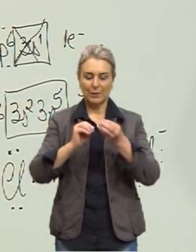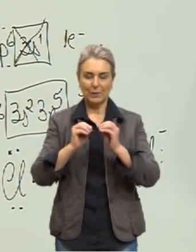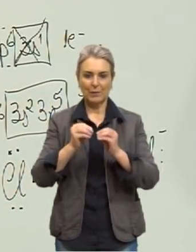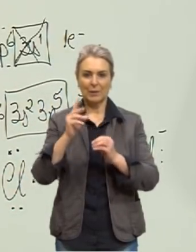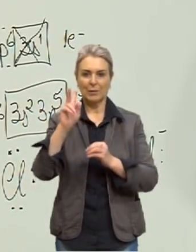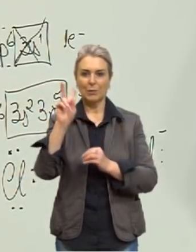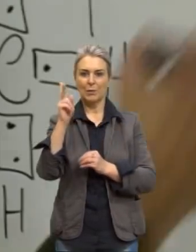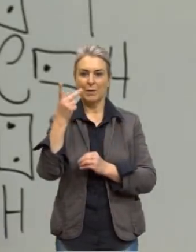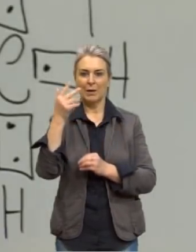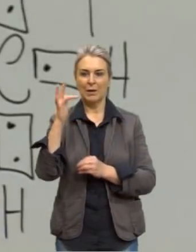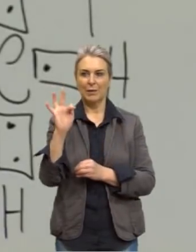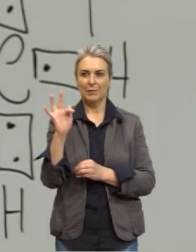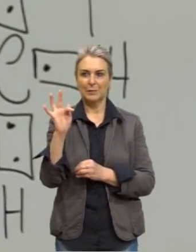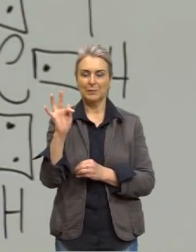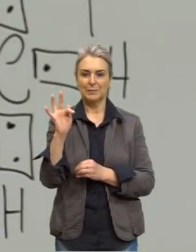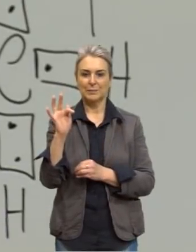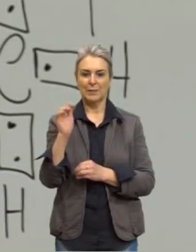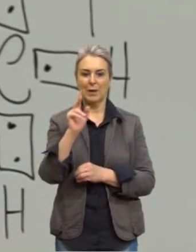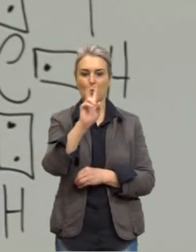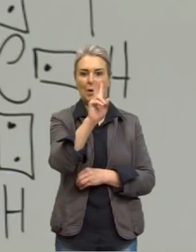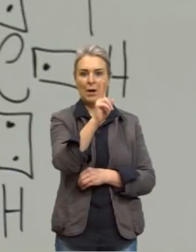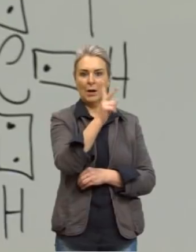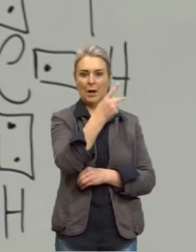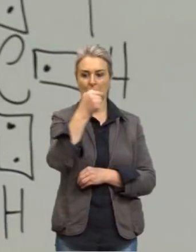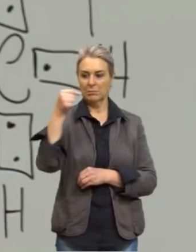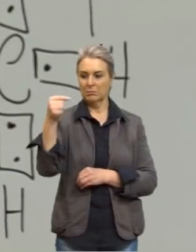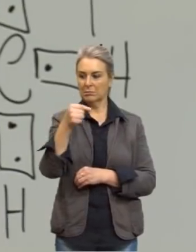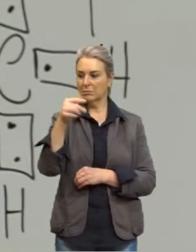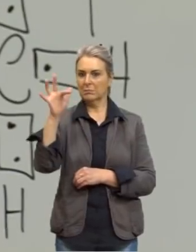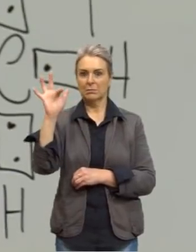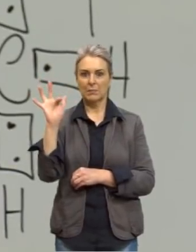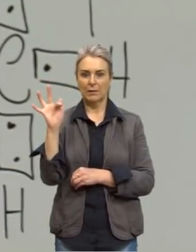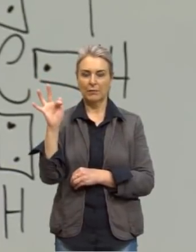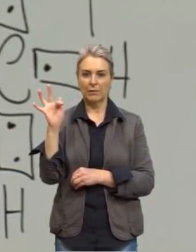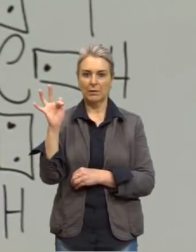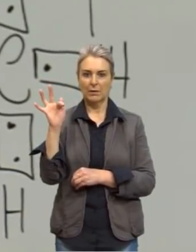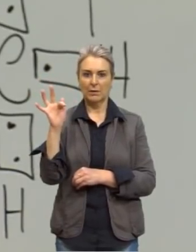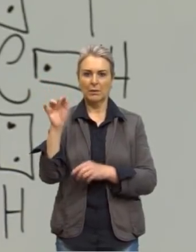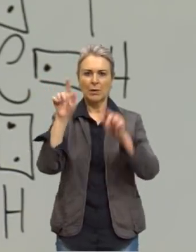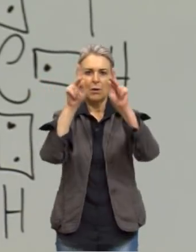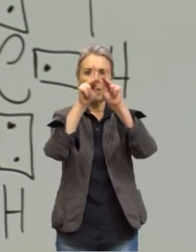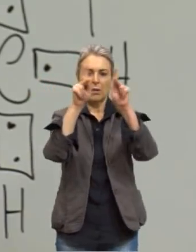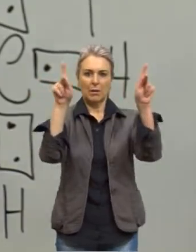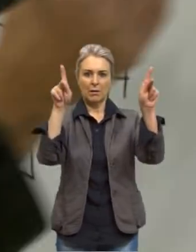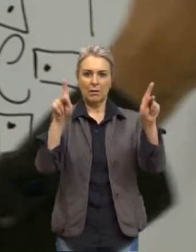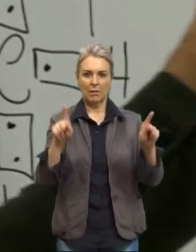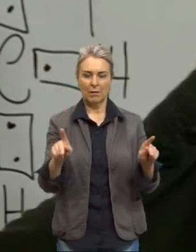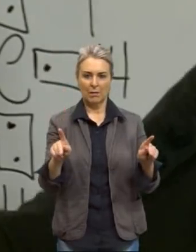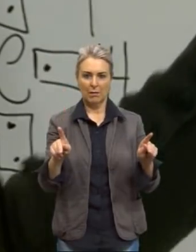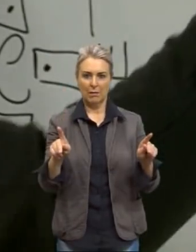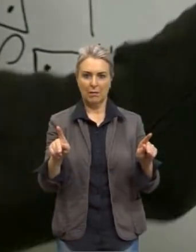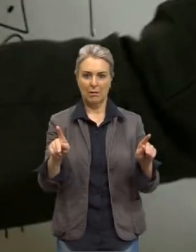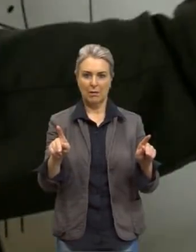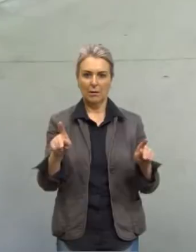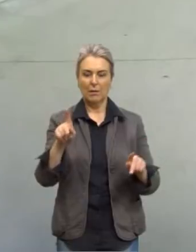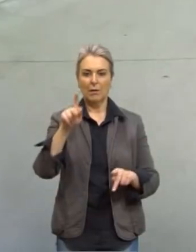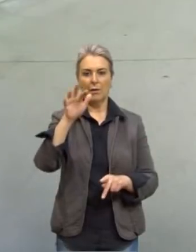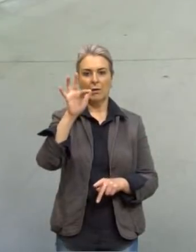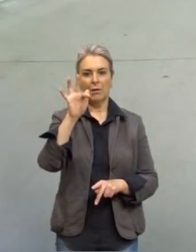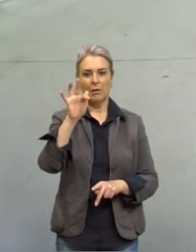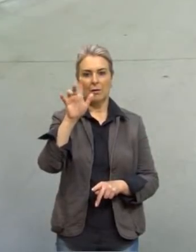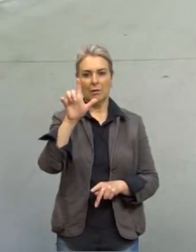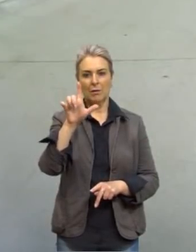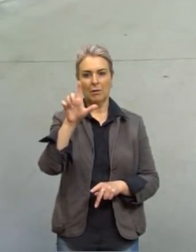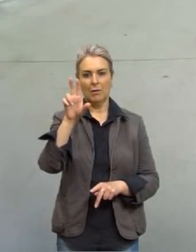hf é isso aqui e se a gente olhar lá para tabela periódica um flui ele tá lá na